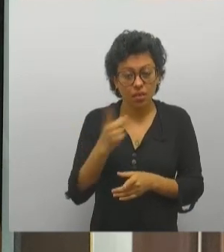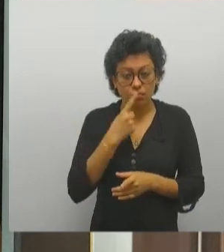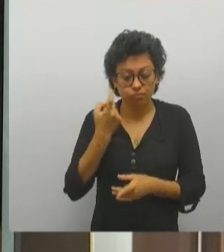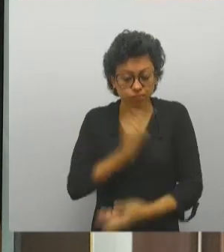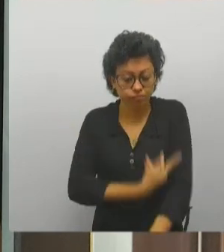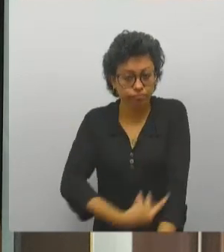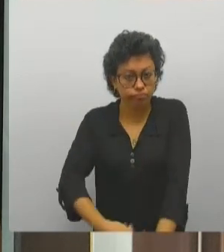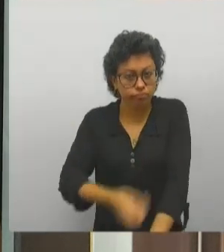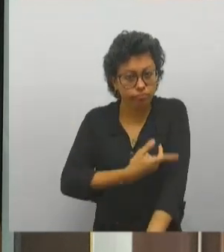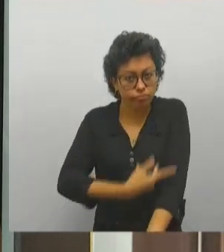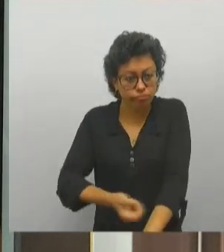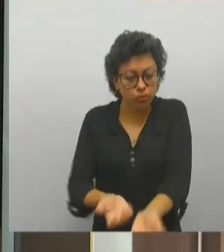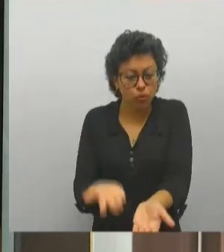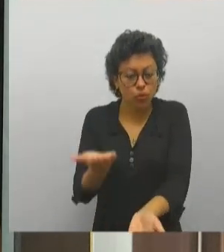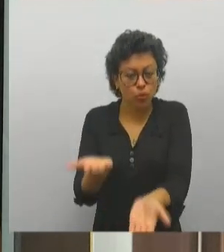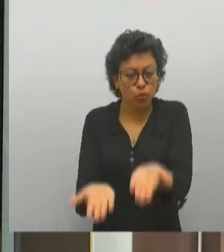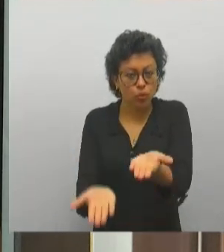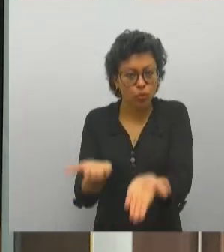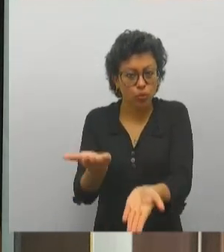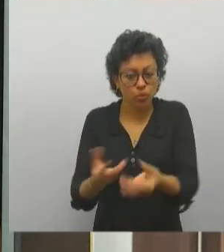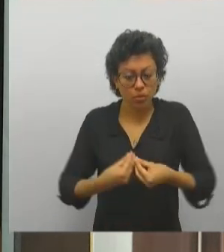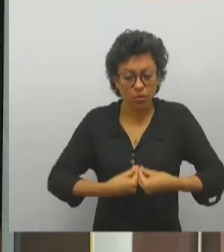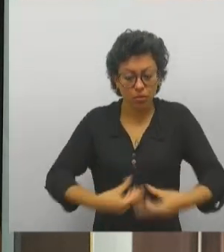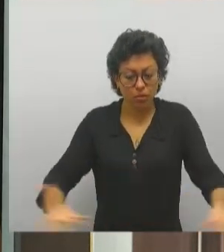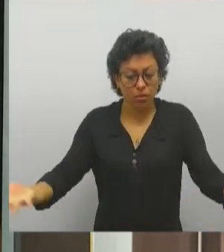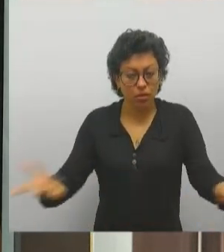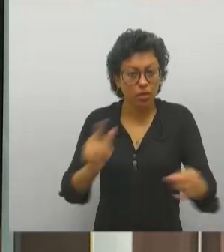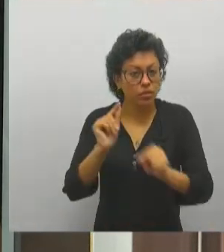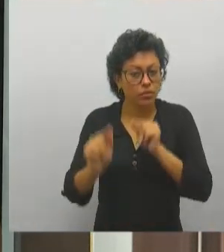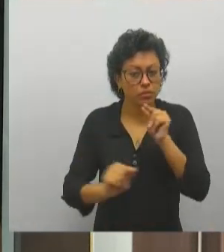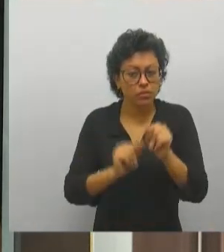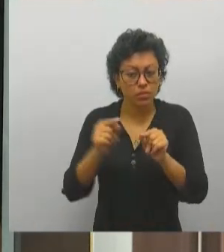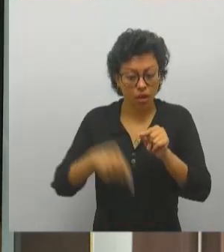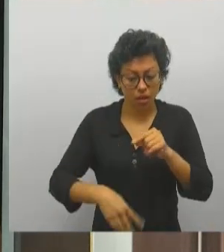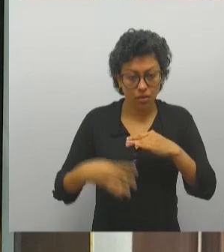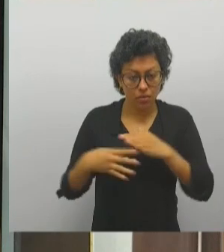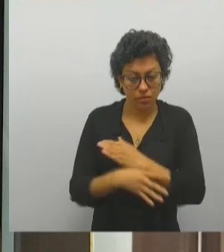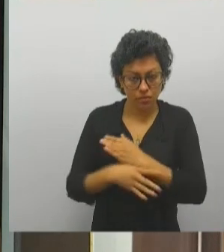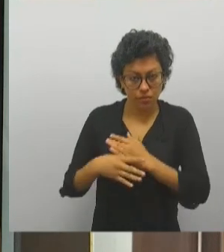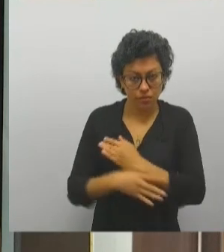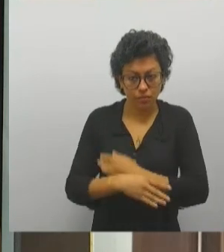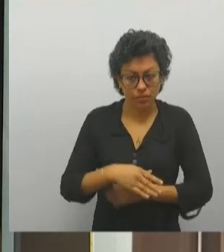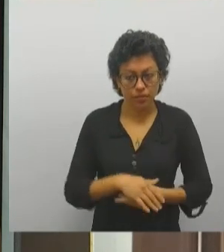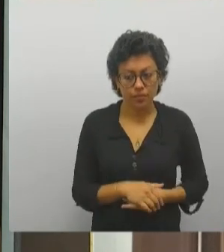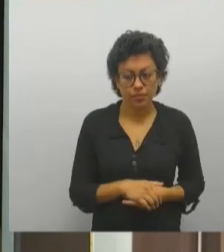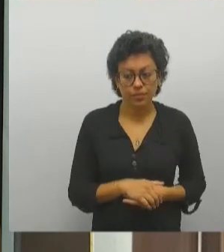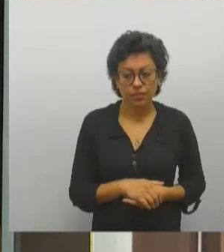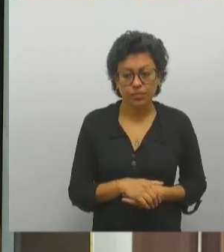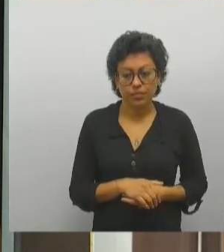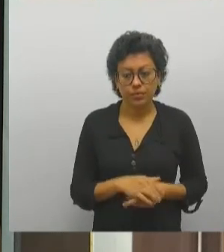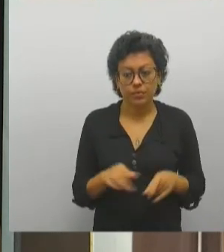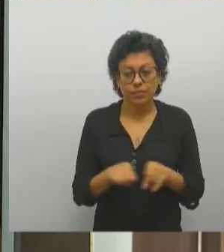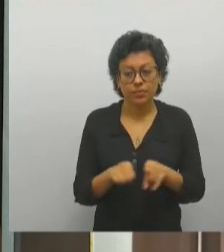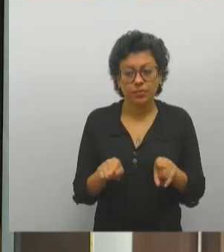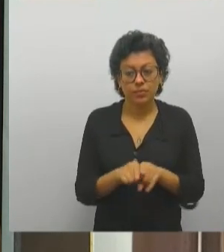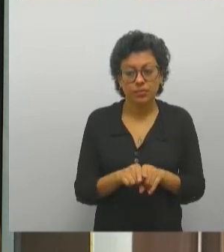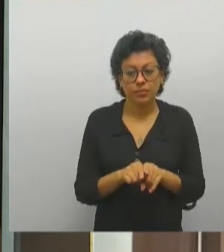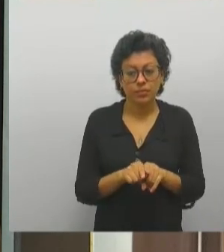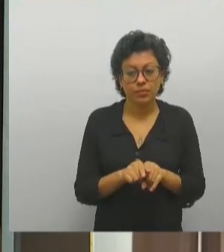cidade, ele fornece sangue para a nossa cidade, Angra dos Reis, o Angra